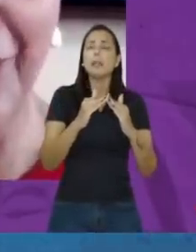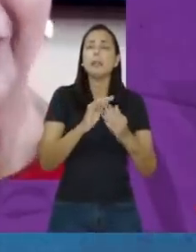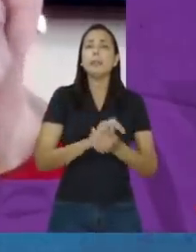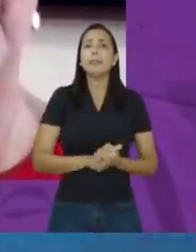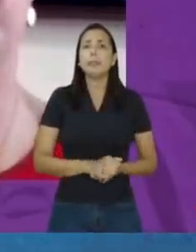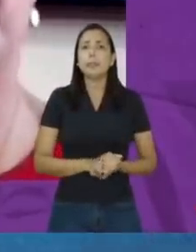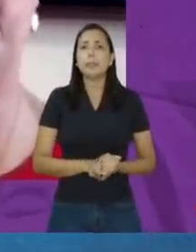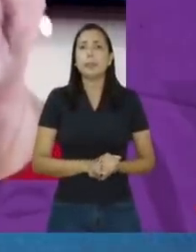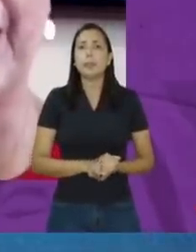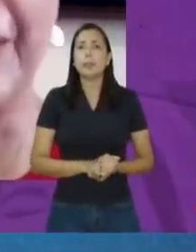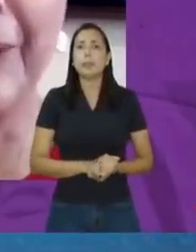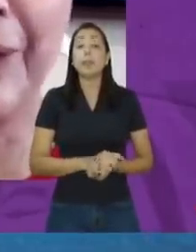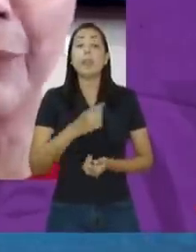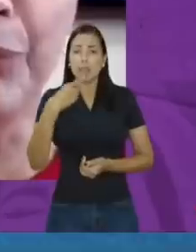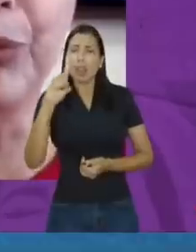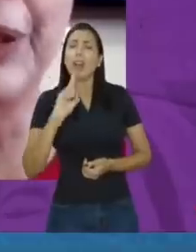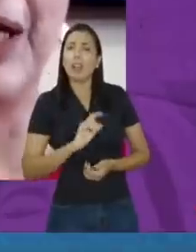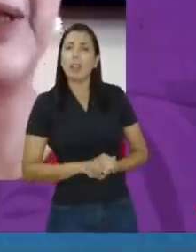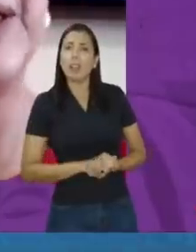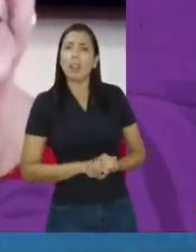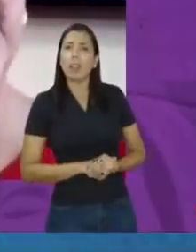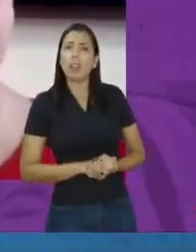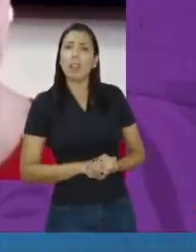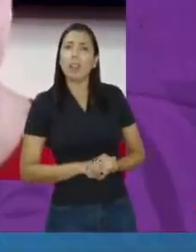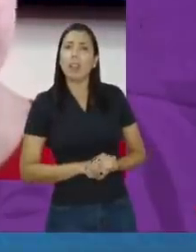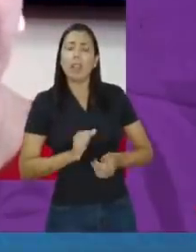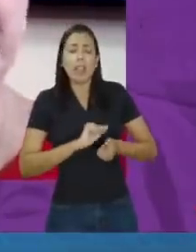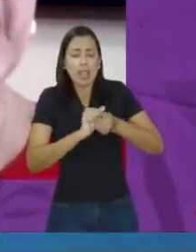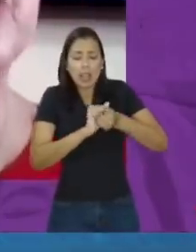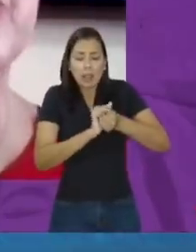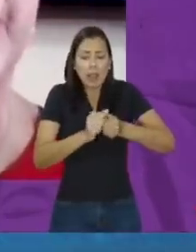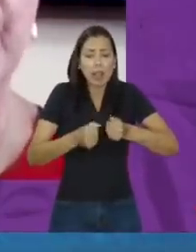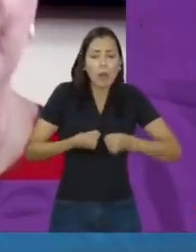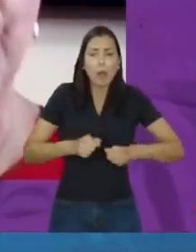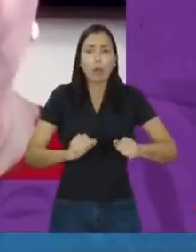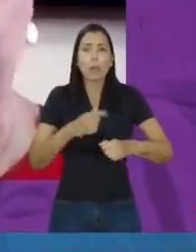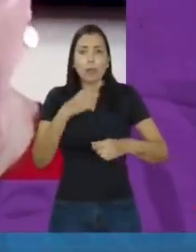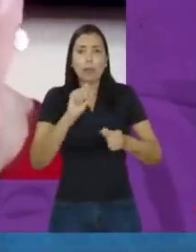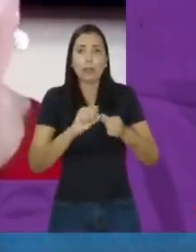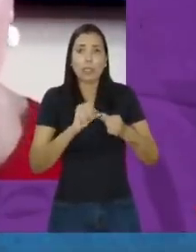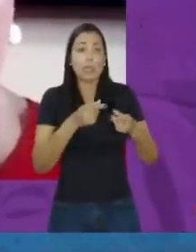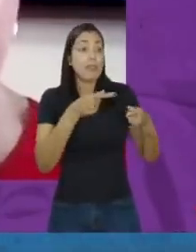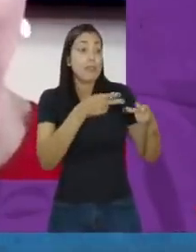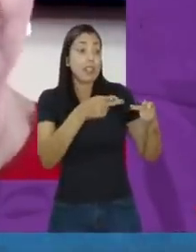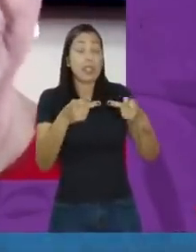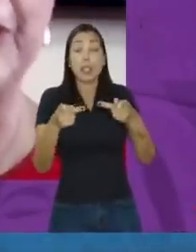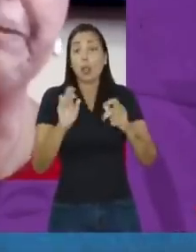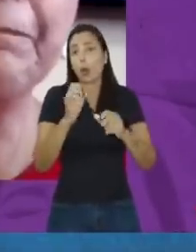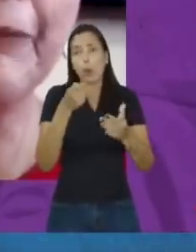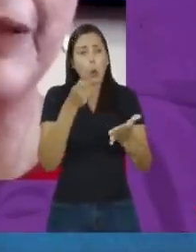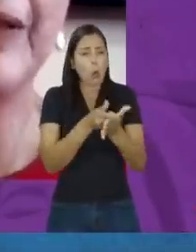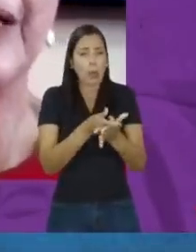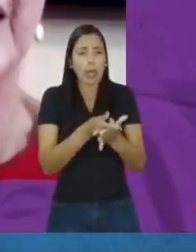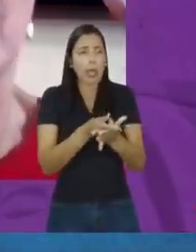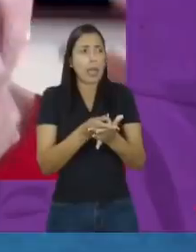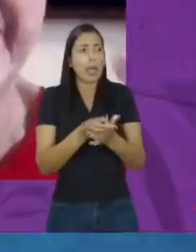vai para casa, vai para o tanque e vá fazer jequiti, ou vá comprar jequiti, algo